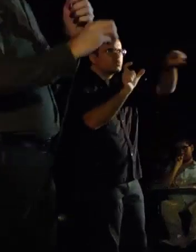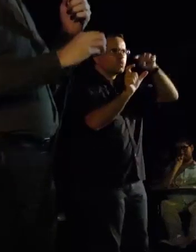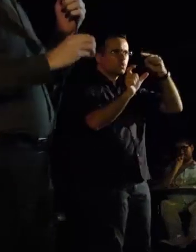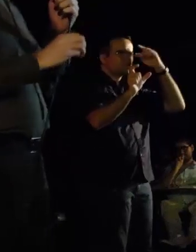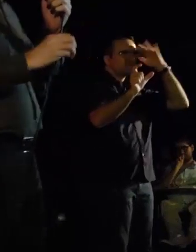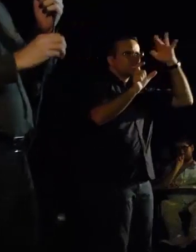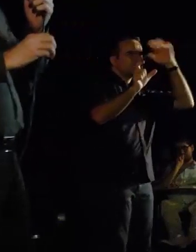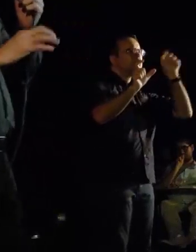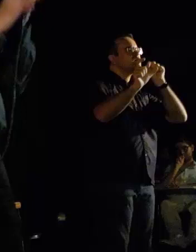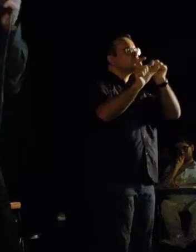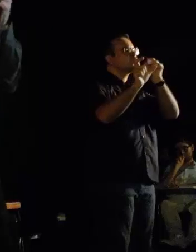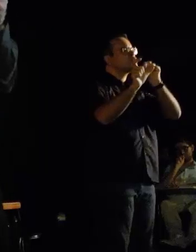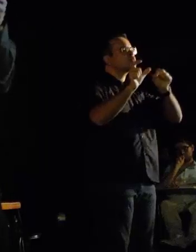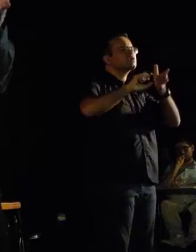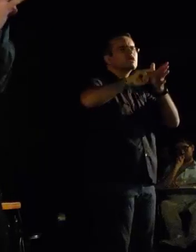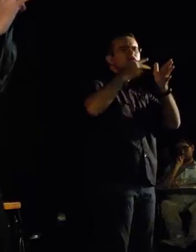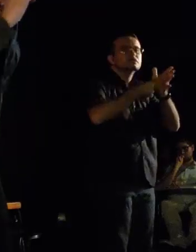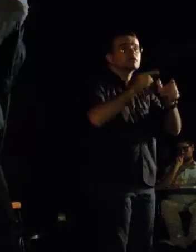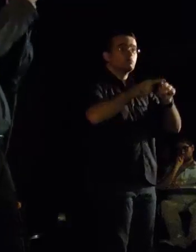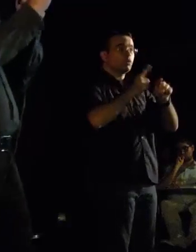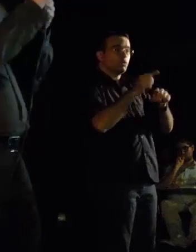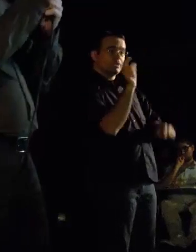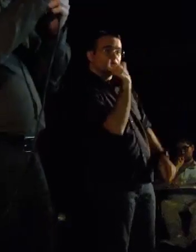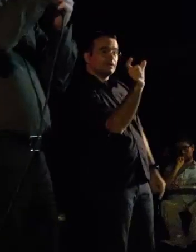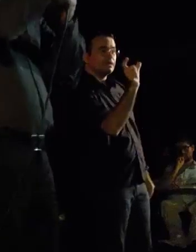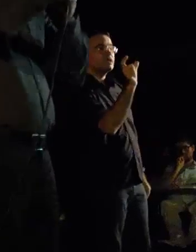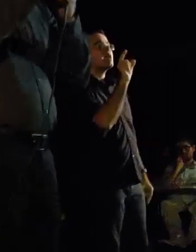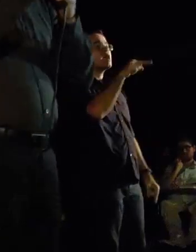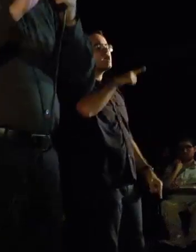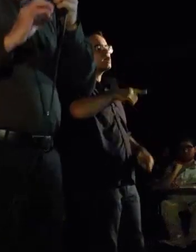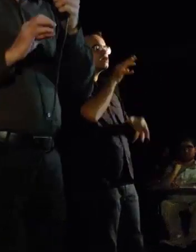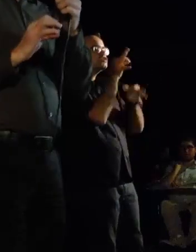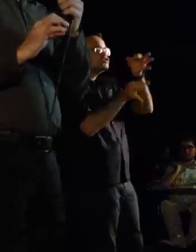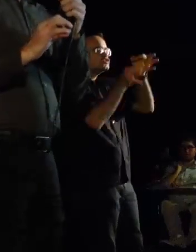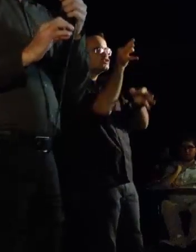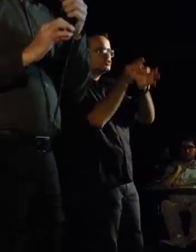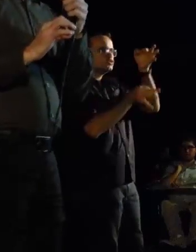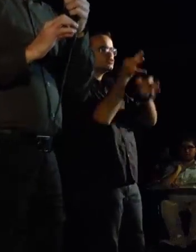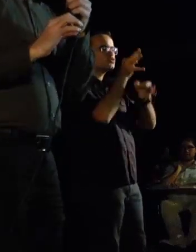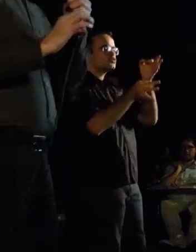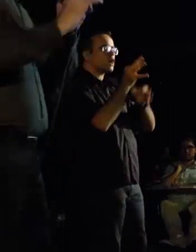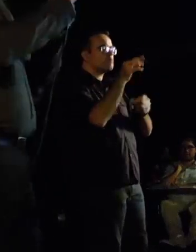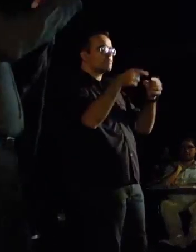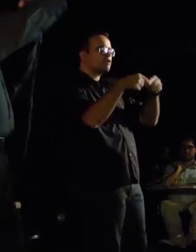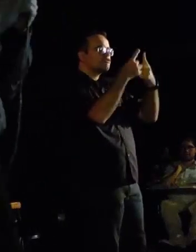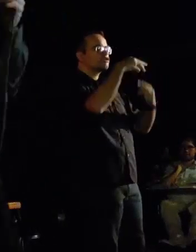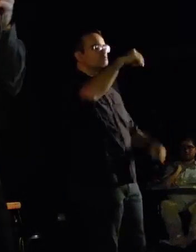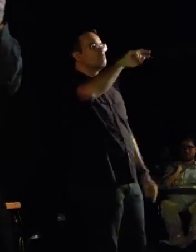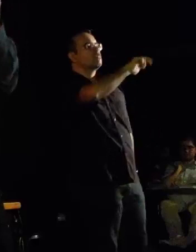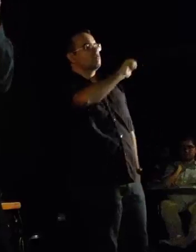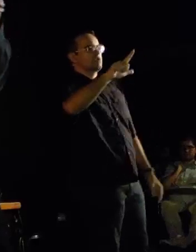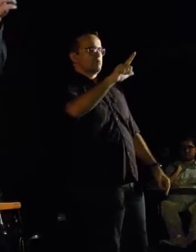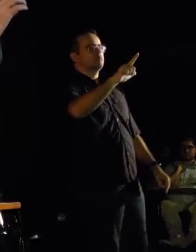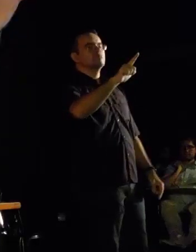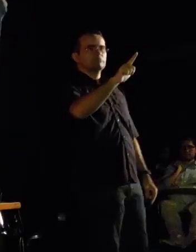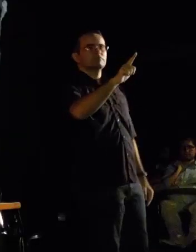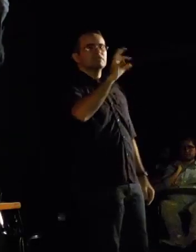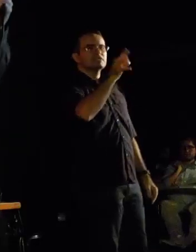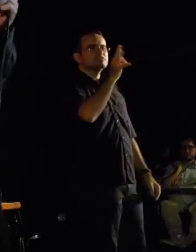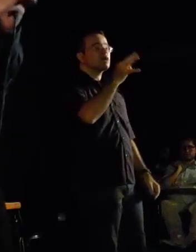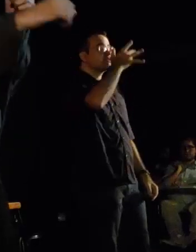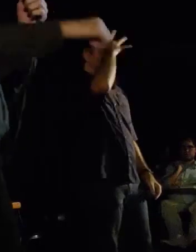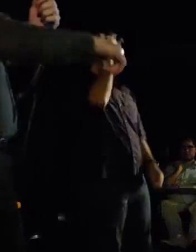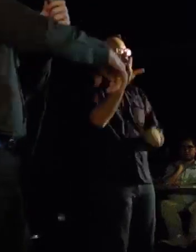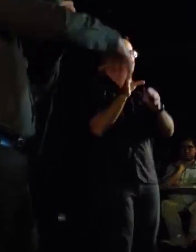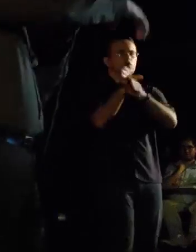ela significa? Né? Porque a austeridade, antes de mais nada, é um julgamento moral. Né? Ou seja, tentam virar para nós e falar uma coisa